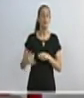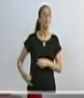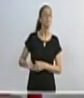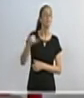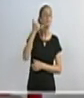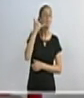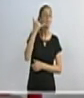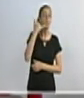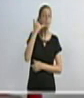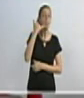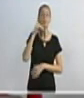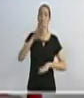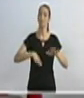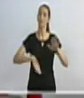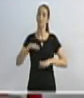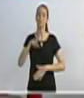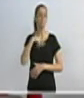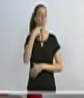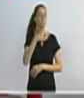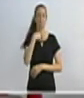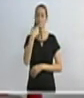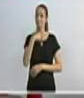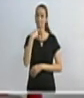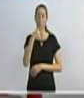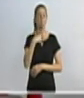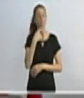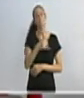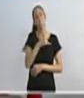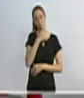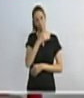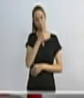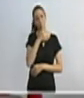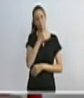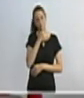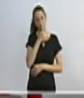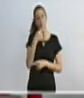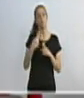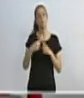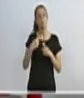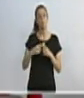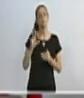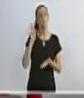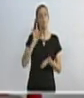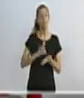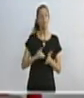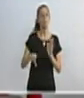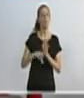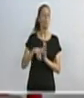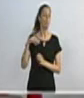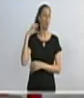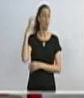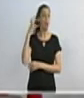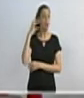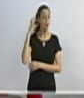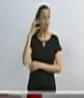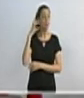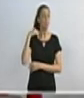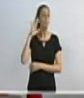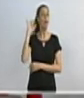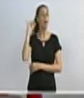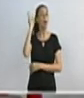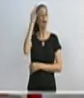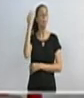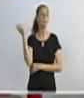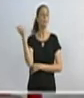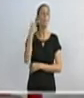telefonia, muitas vezes nós não conseguimos, infelizmente. As ondas de rádio chegam muito mais fácil,